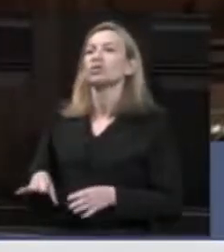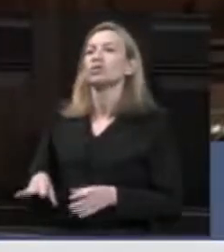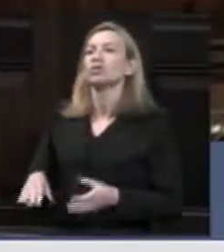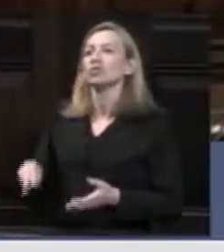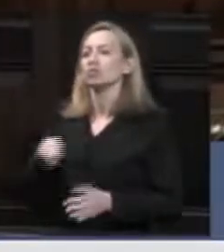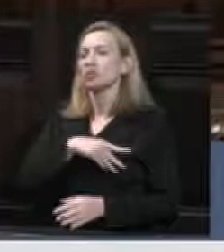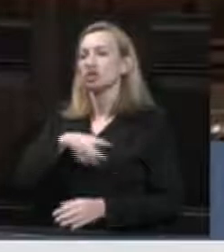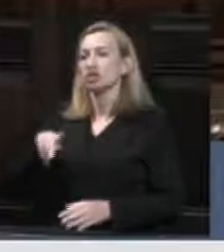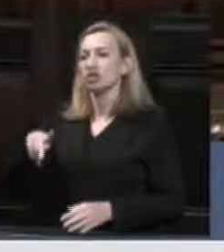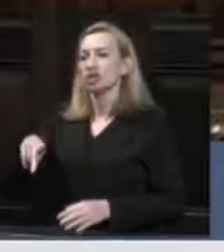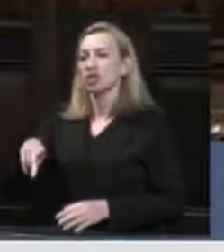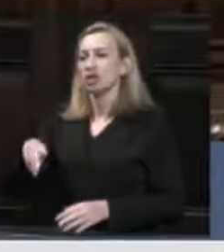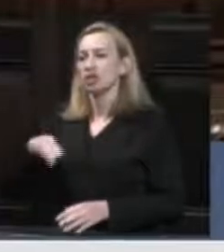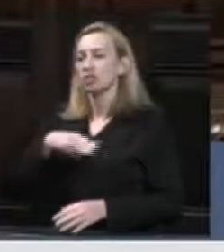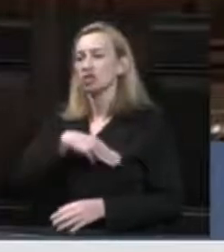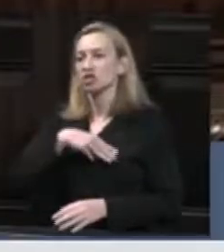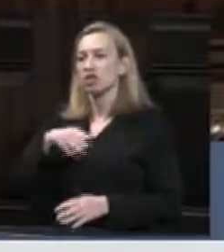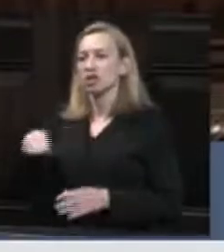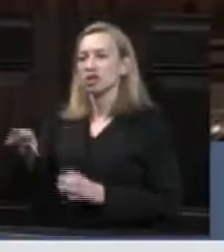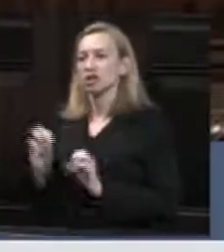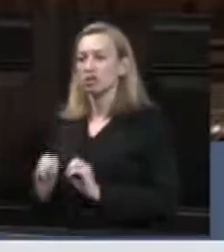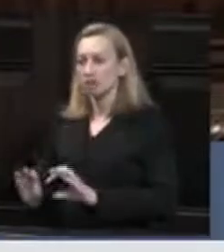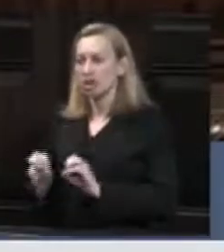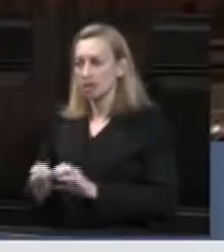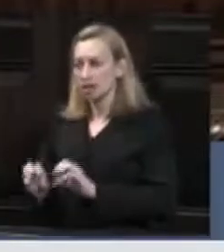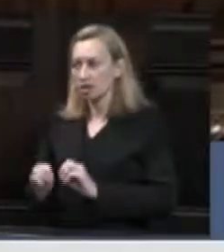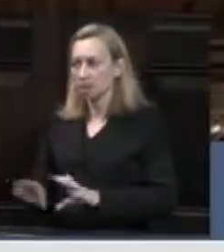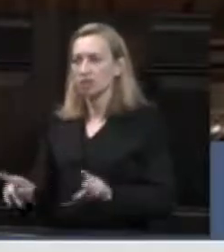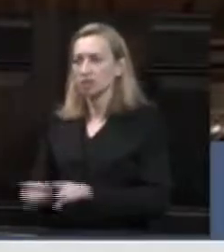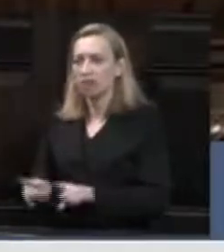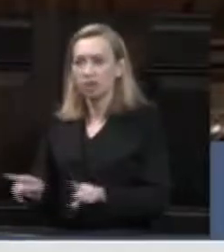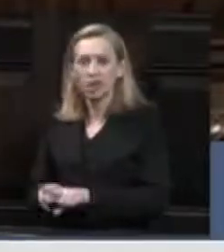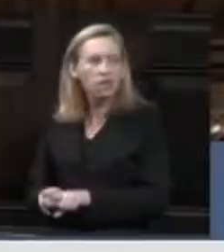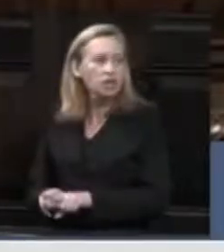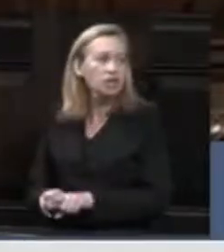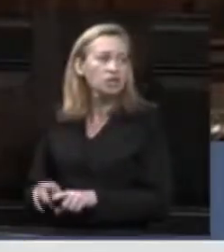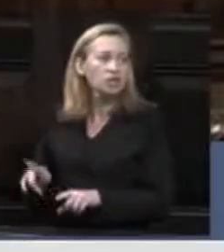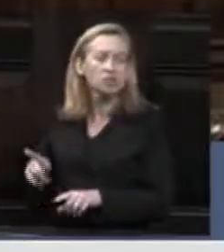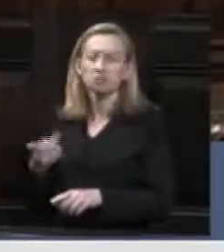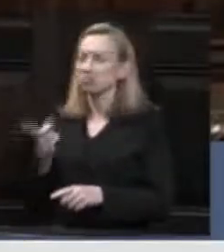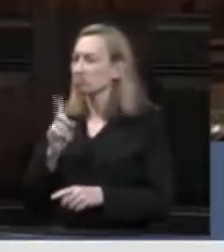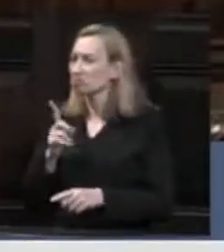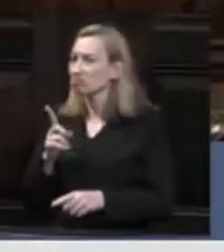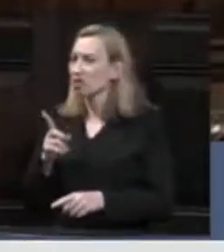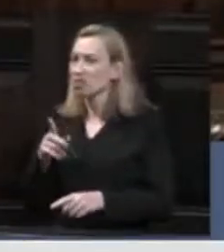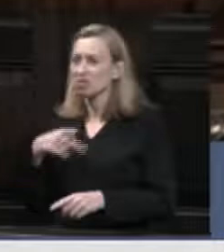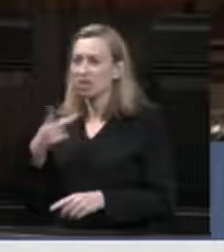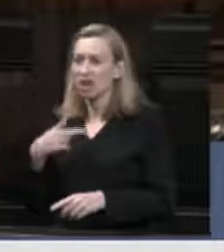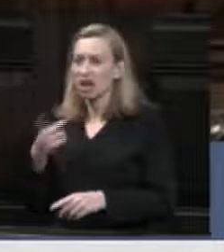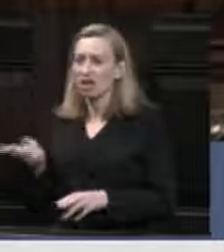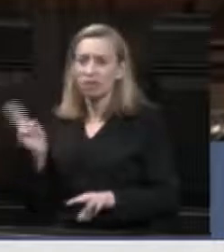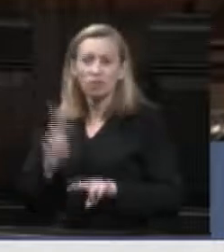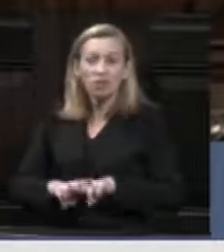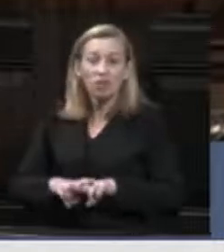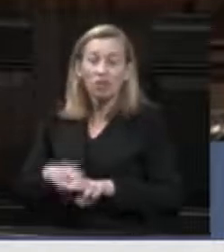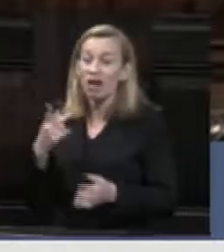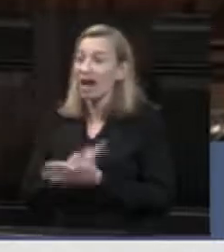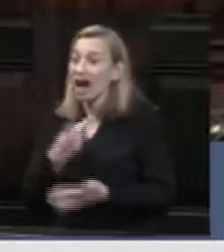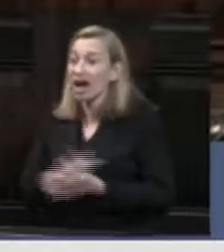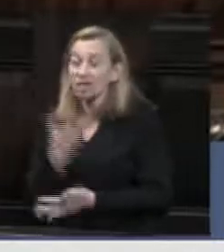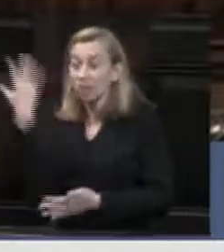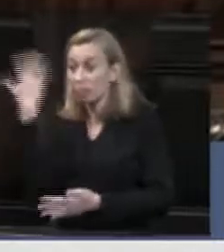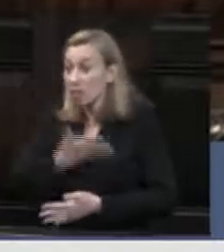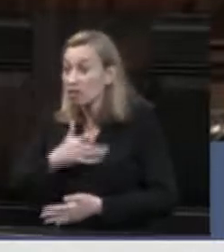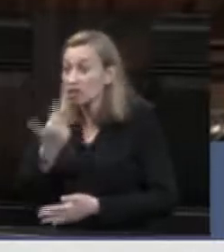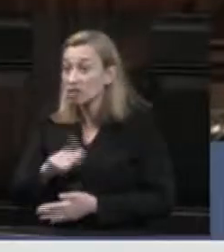falar fora do ambiente acadêmico, da prisão absurda, sem nenhuma prova material, do